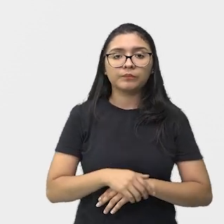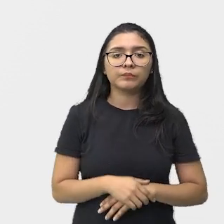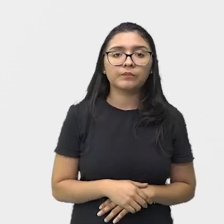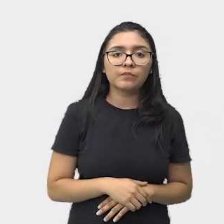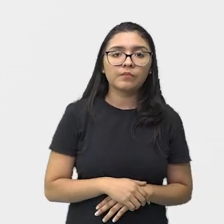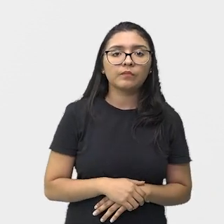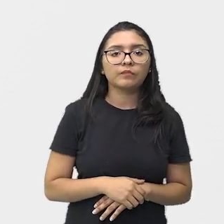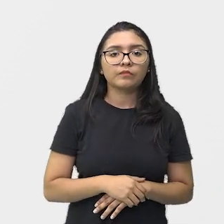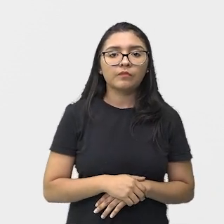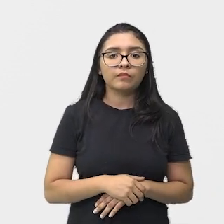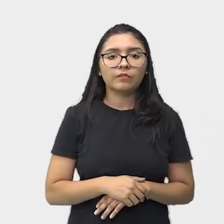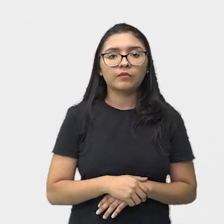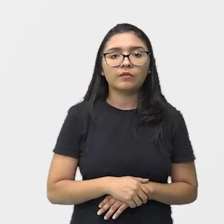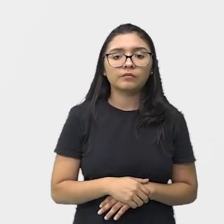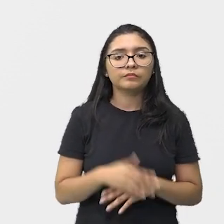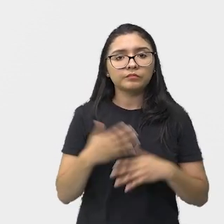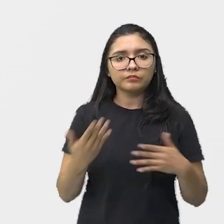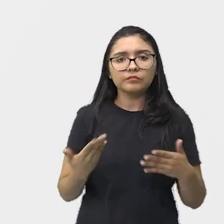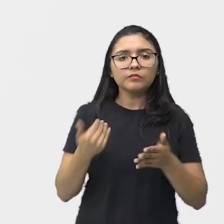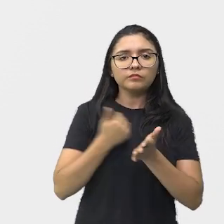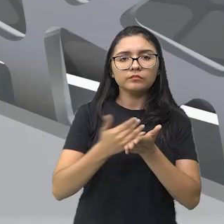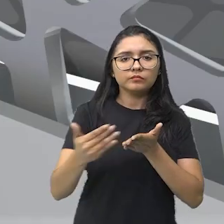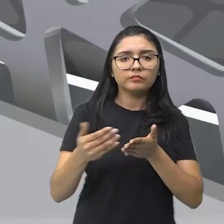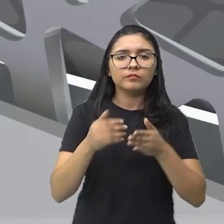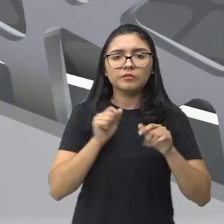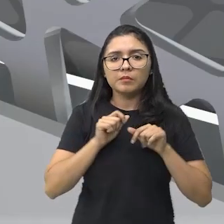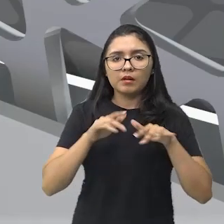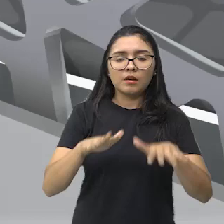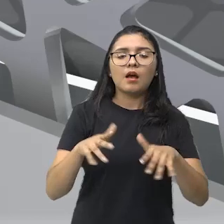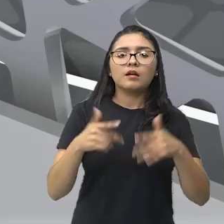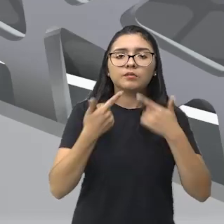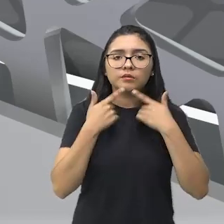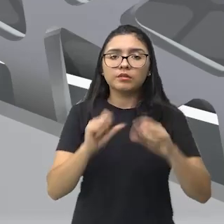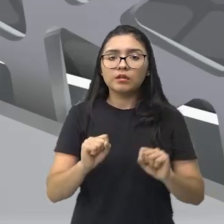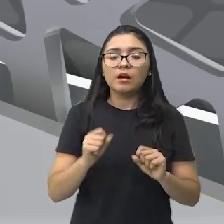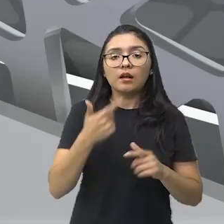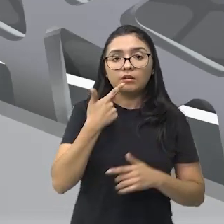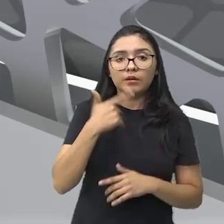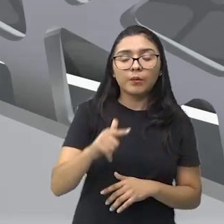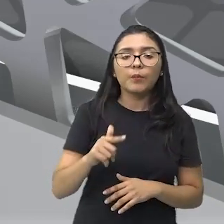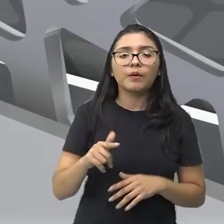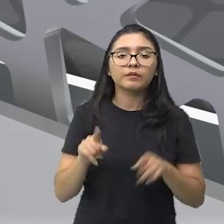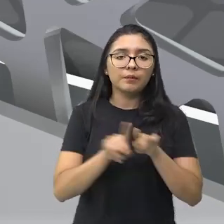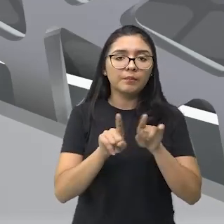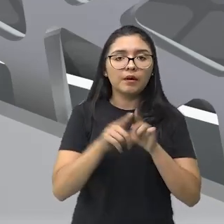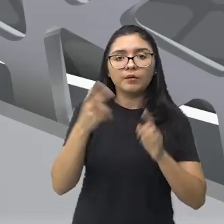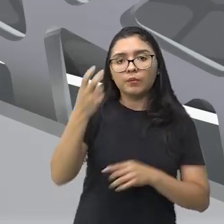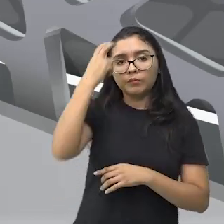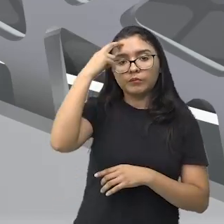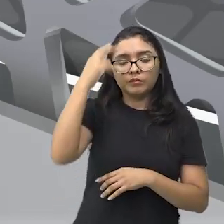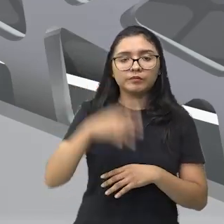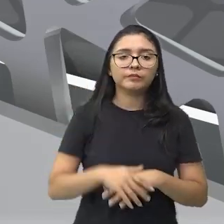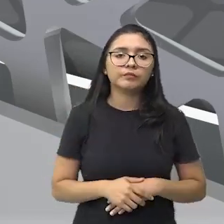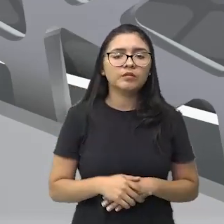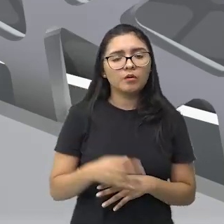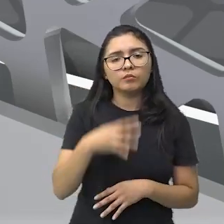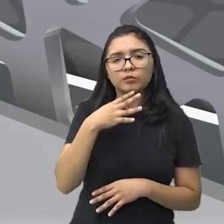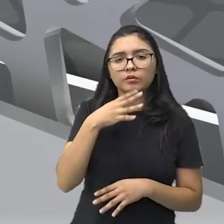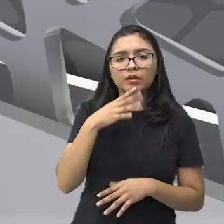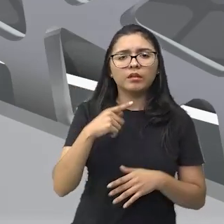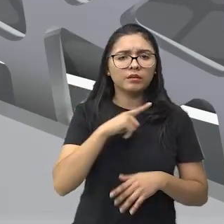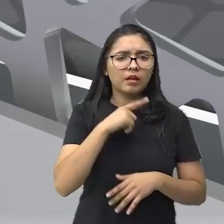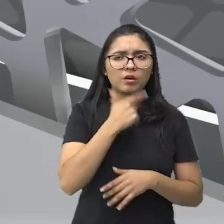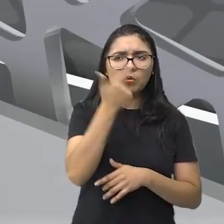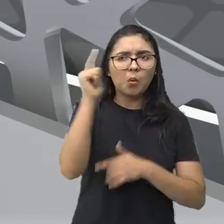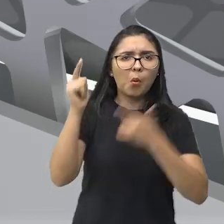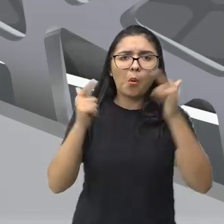vamos dizer, perpetuando a sua cultura, a sua língua, e são as mais conhecidas. Claro que temos